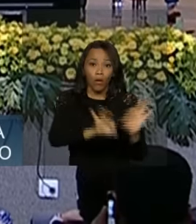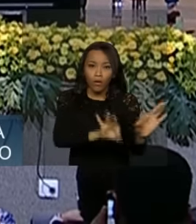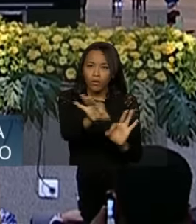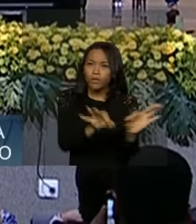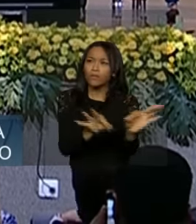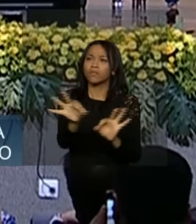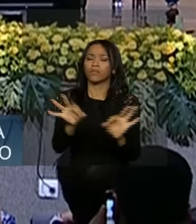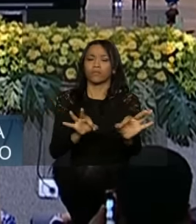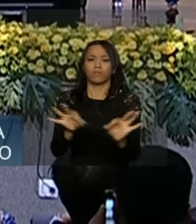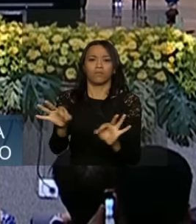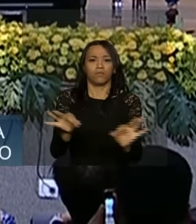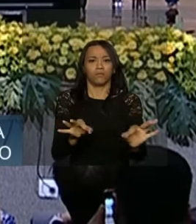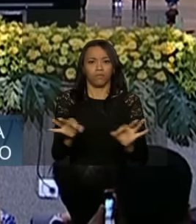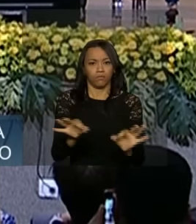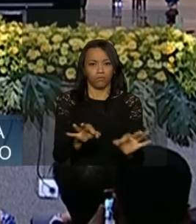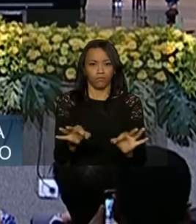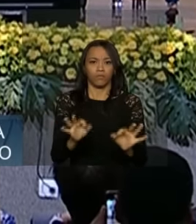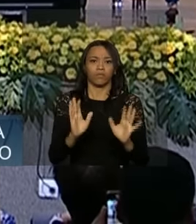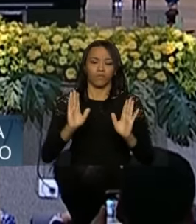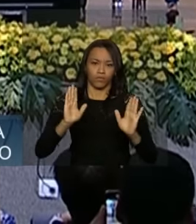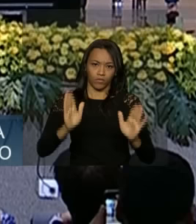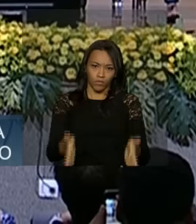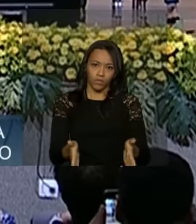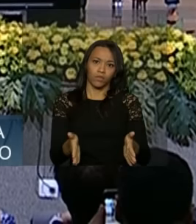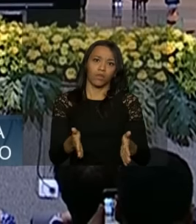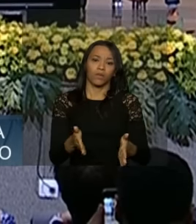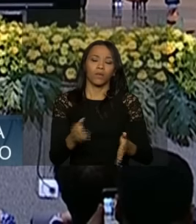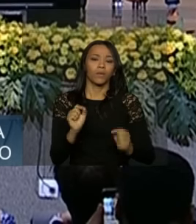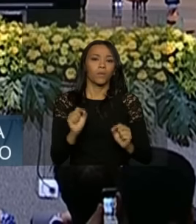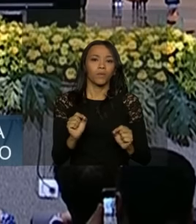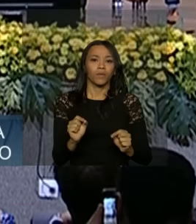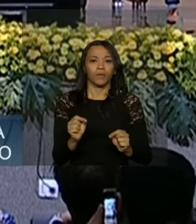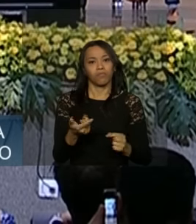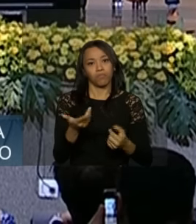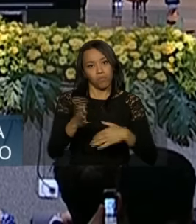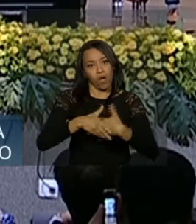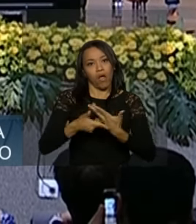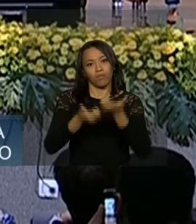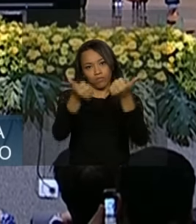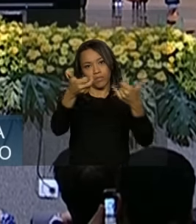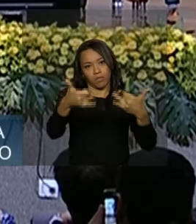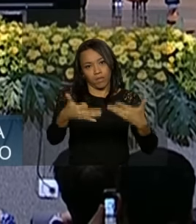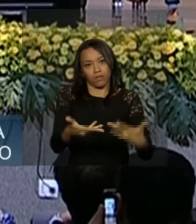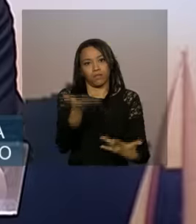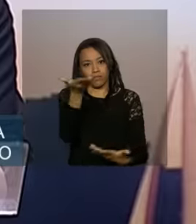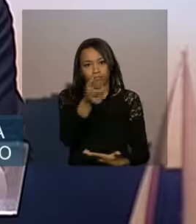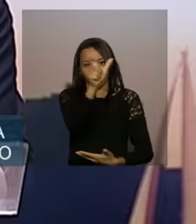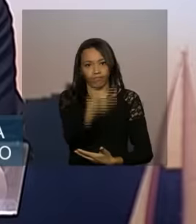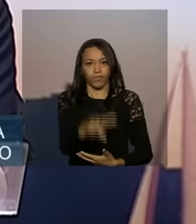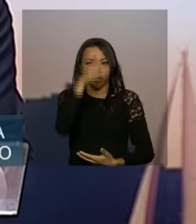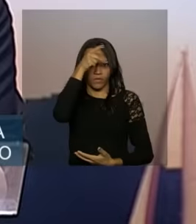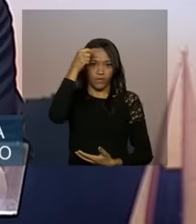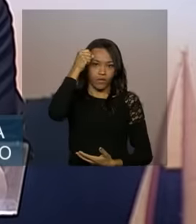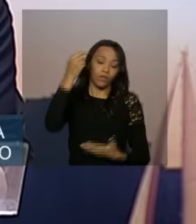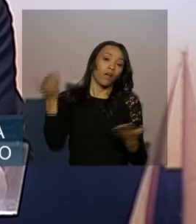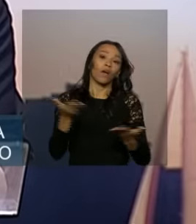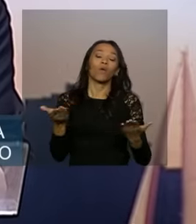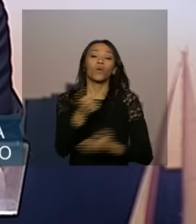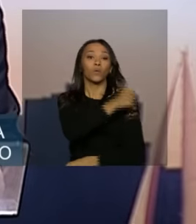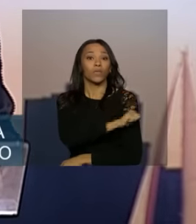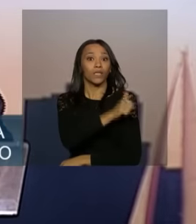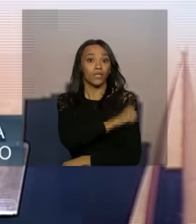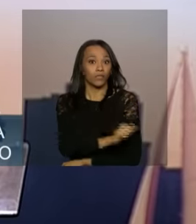oportunidade de ver por essa exposição do prefeito. Agora, o Rio, como porta de